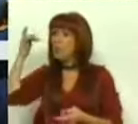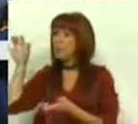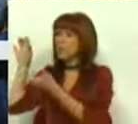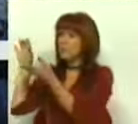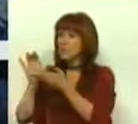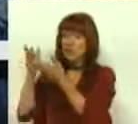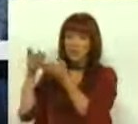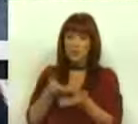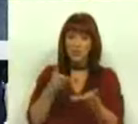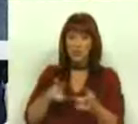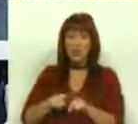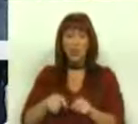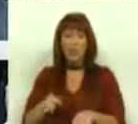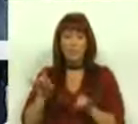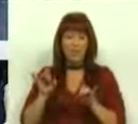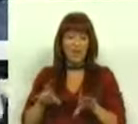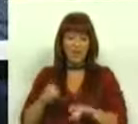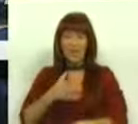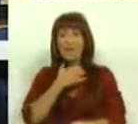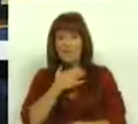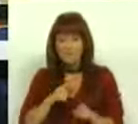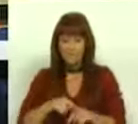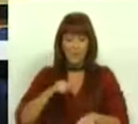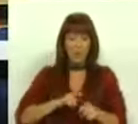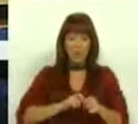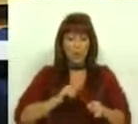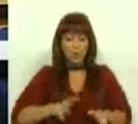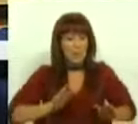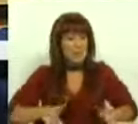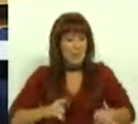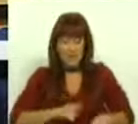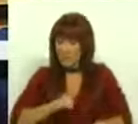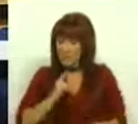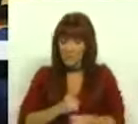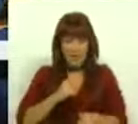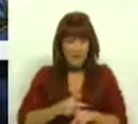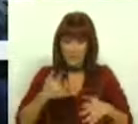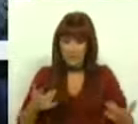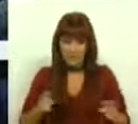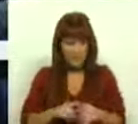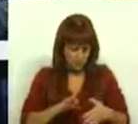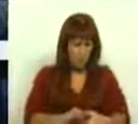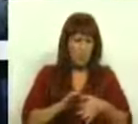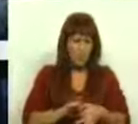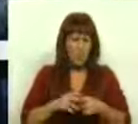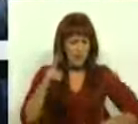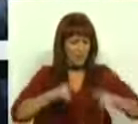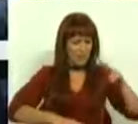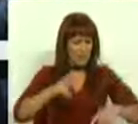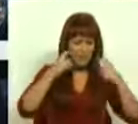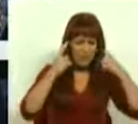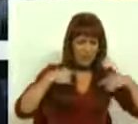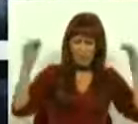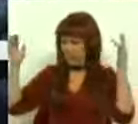externa para evitar a bancarrota e num período em que é preciso simultaneamente consolidar as finanças